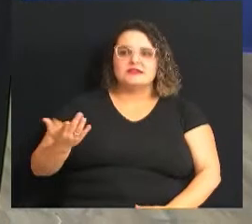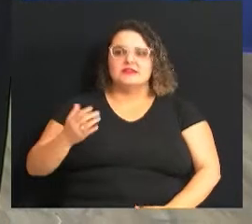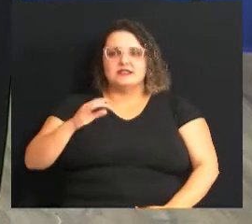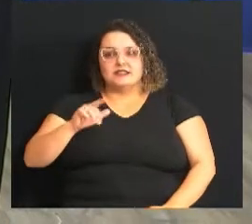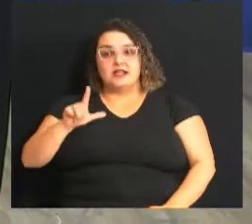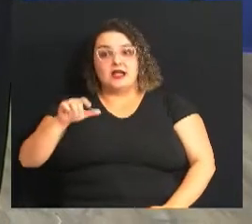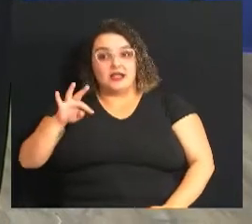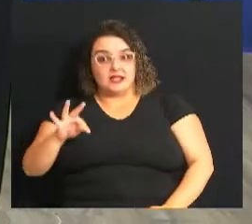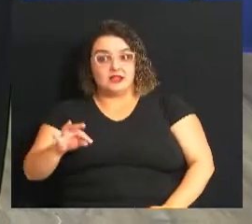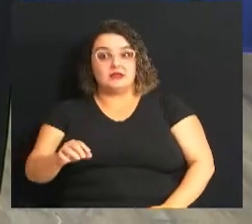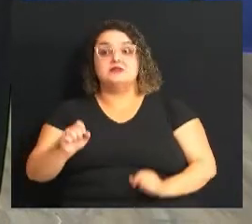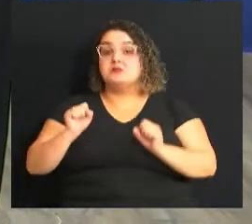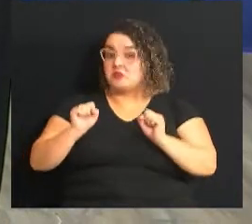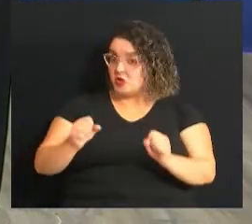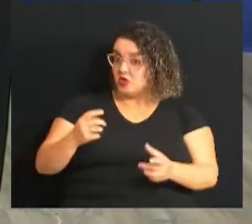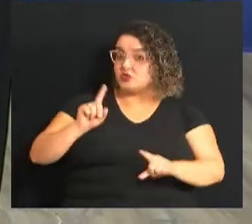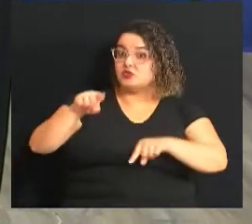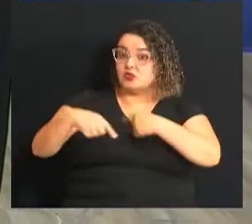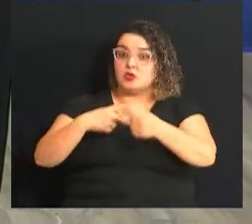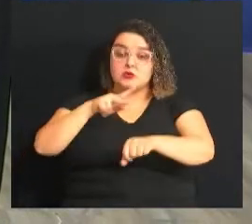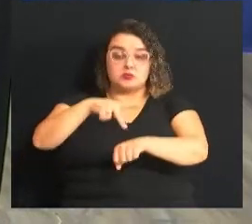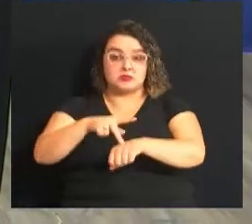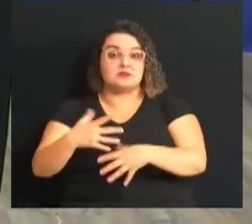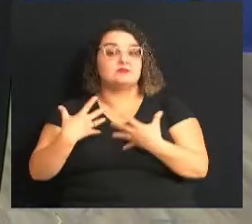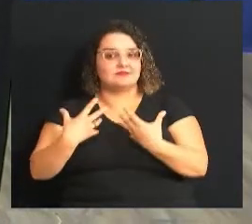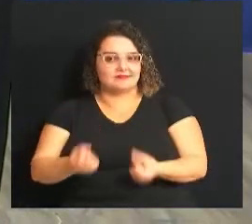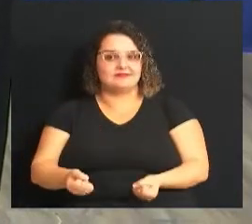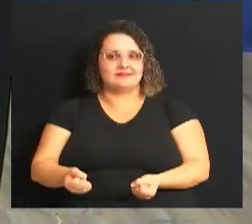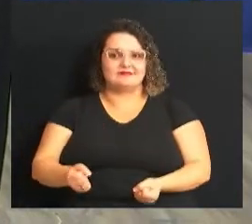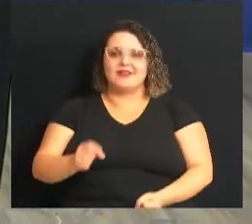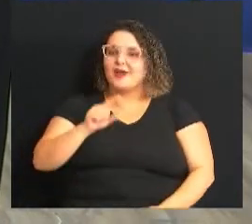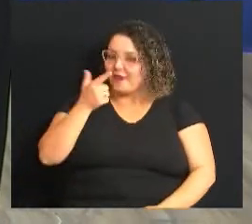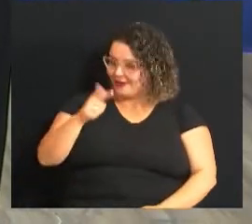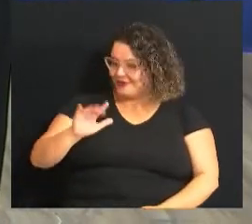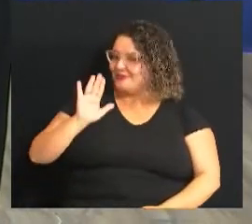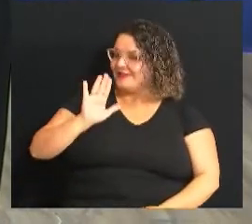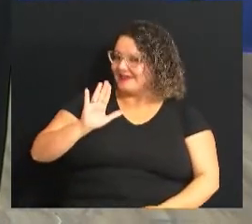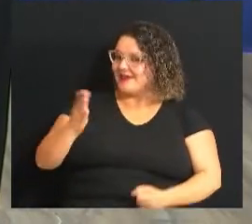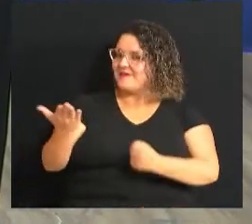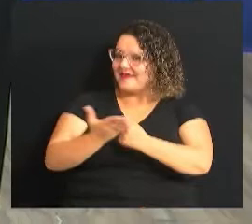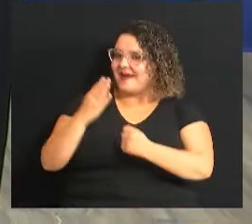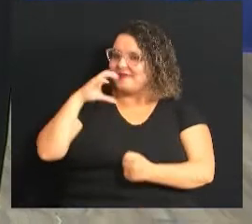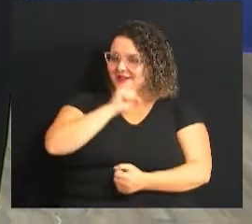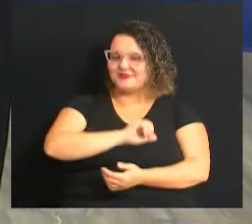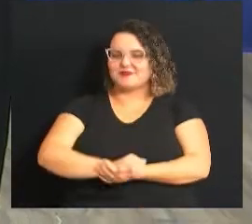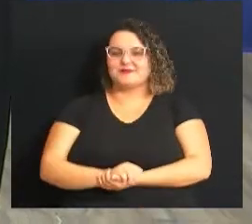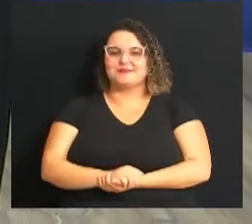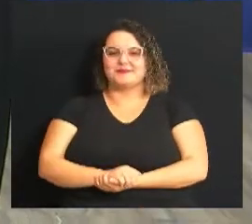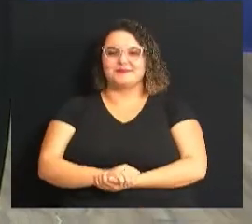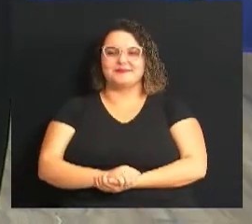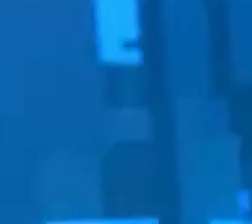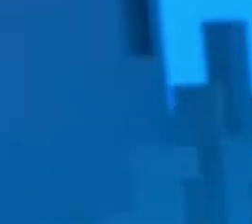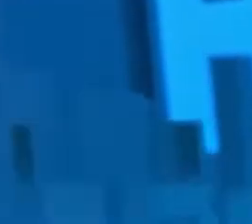isso é válido, se outros países já estão adotando. Não saia daí que o nosso intervalo é rapidinho.